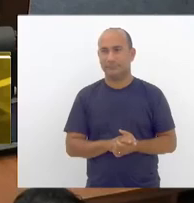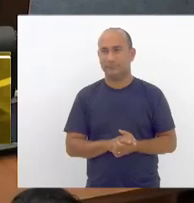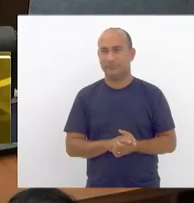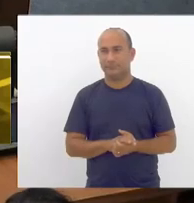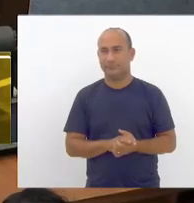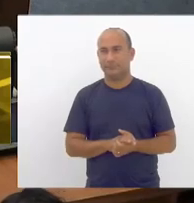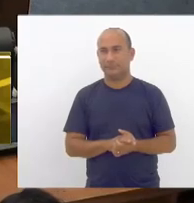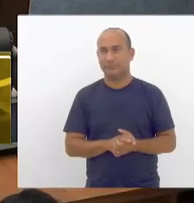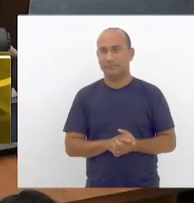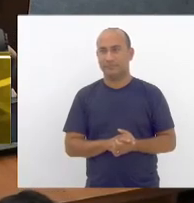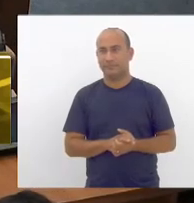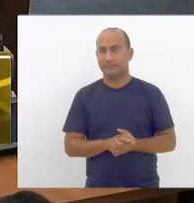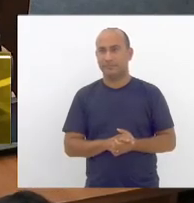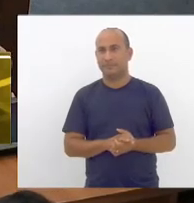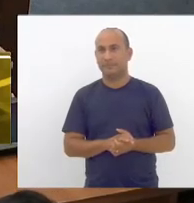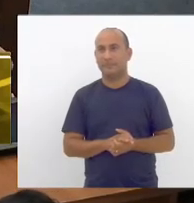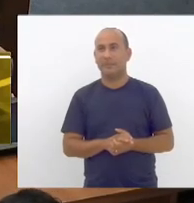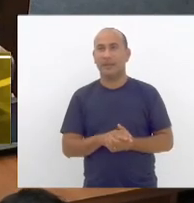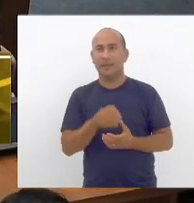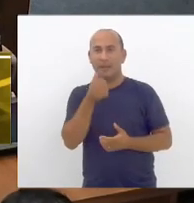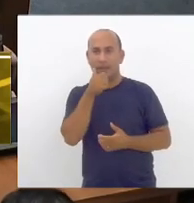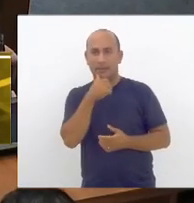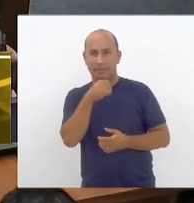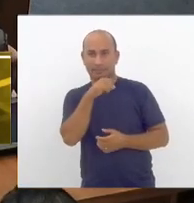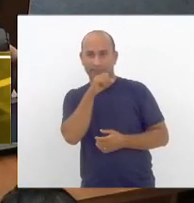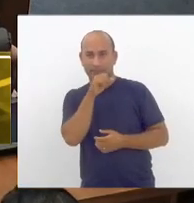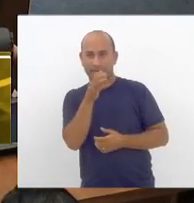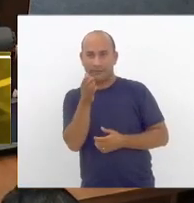Dona Lia volte aqui por favor